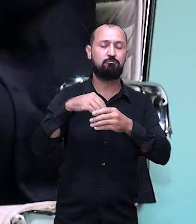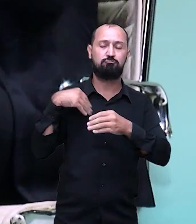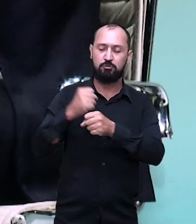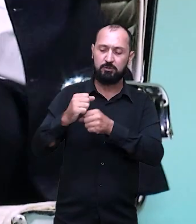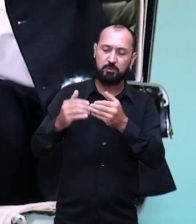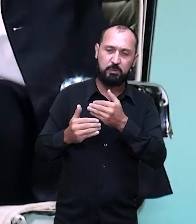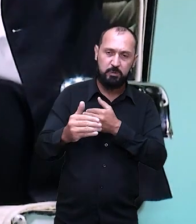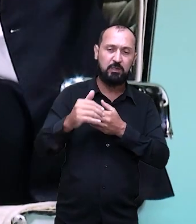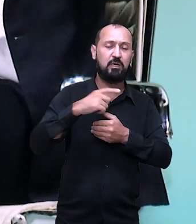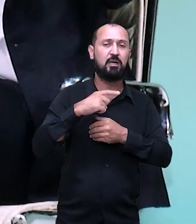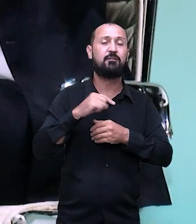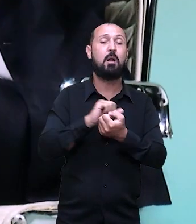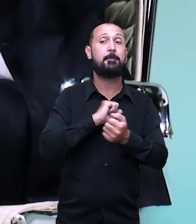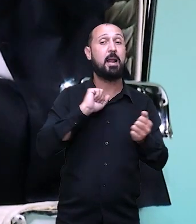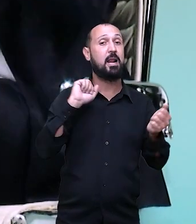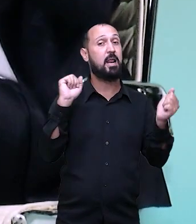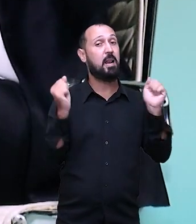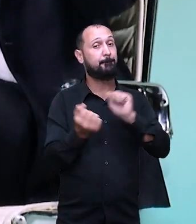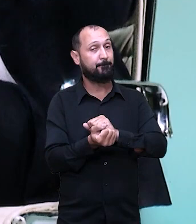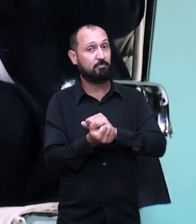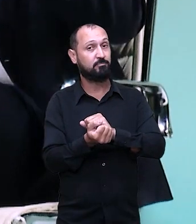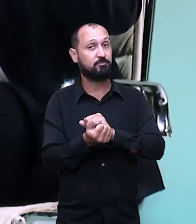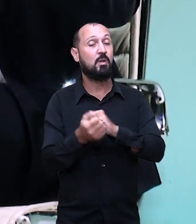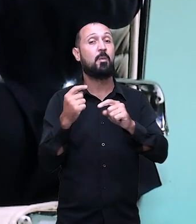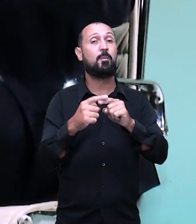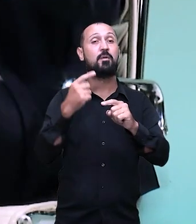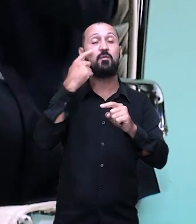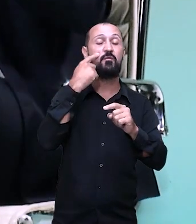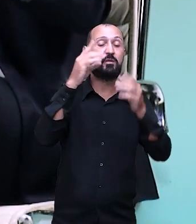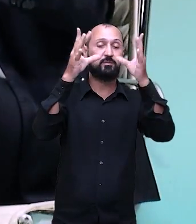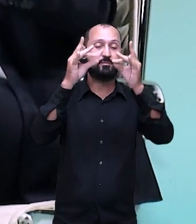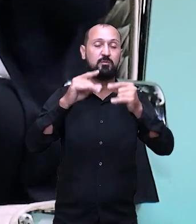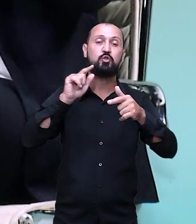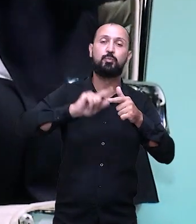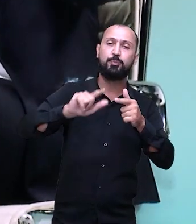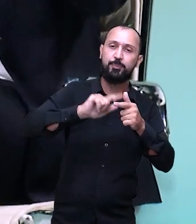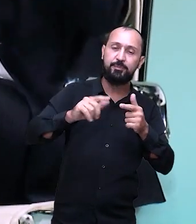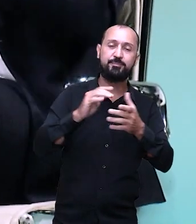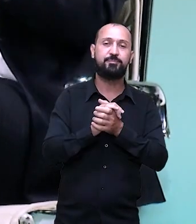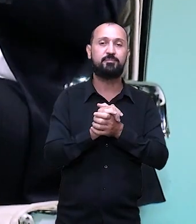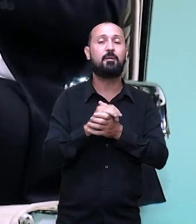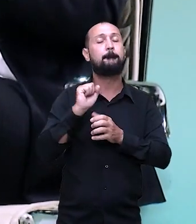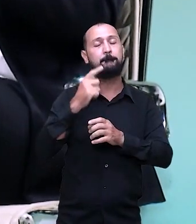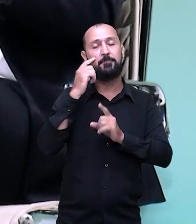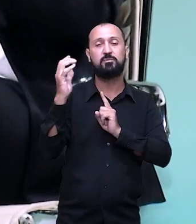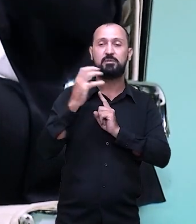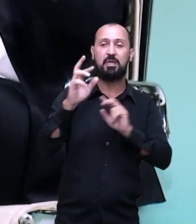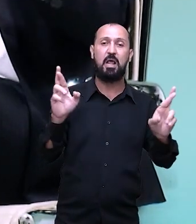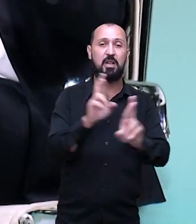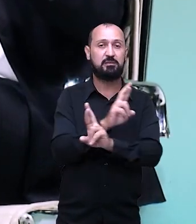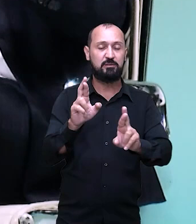necessariamente algum campo. Tem uma NR4 que fala lá, por exemplo, das medidas de segurança e saúde do trabalho. Tem uma NR lá que vai falar sobre o